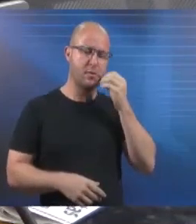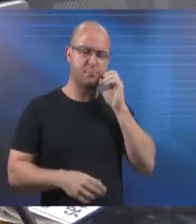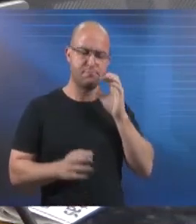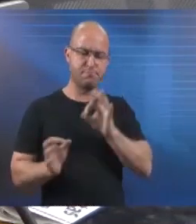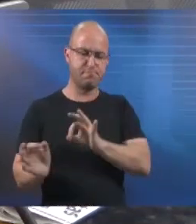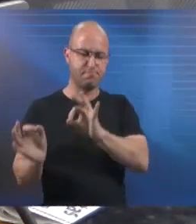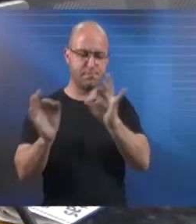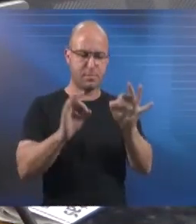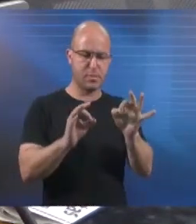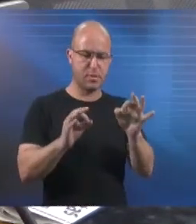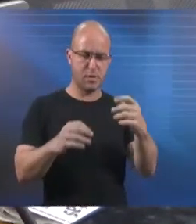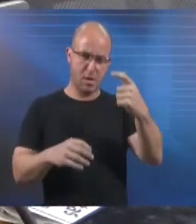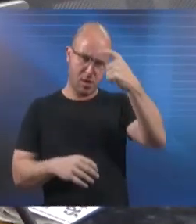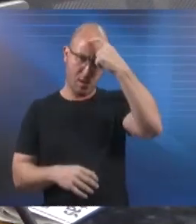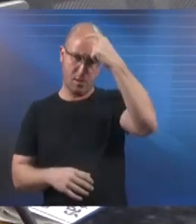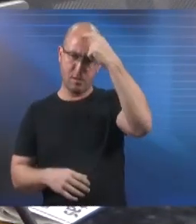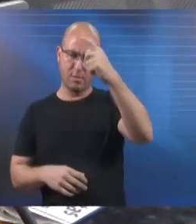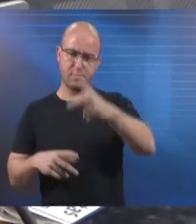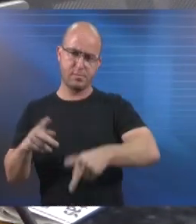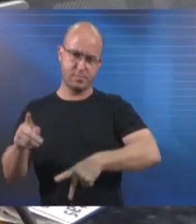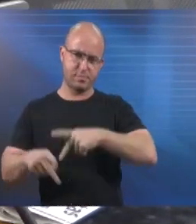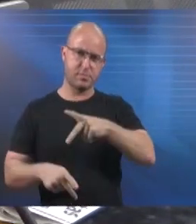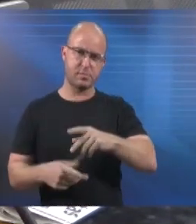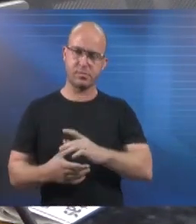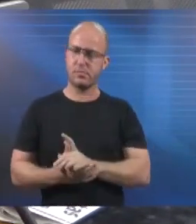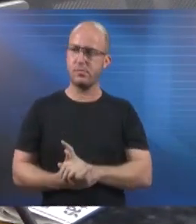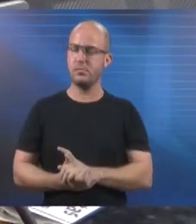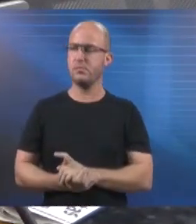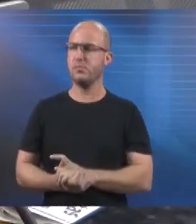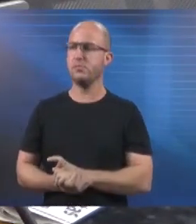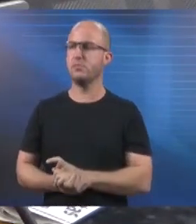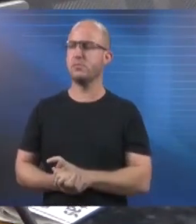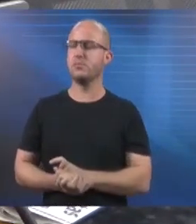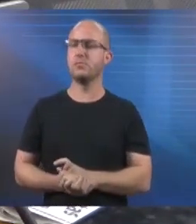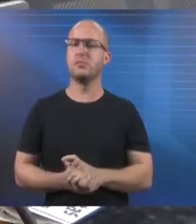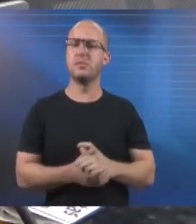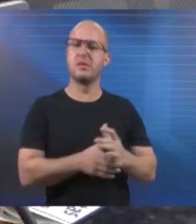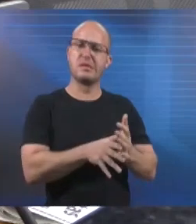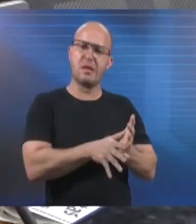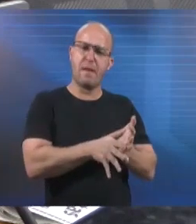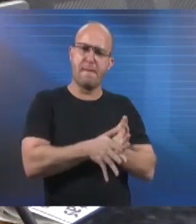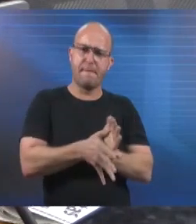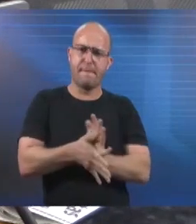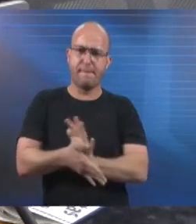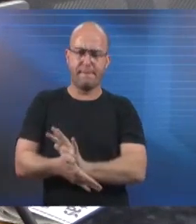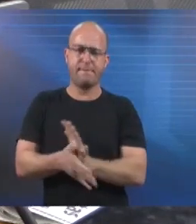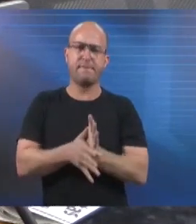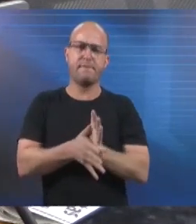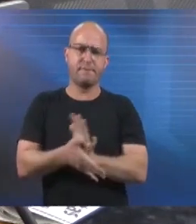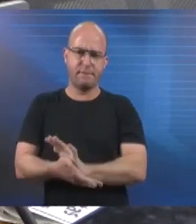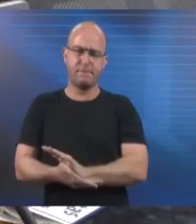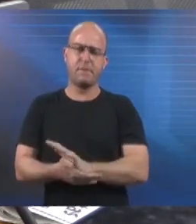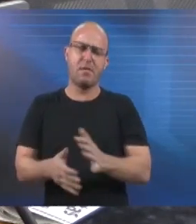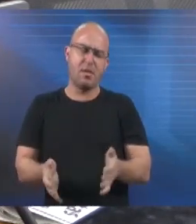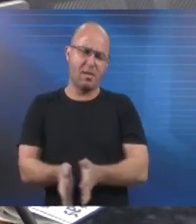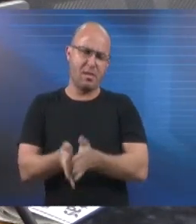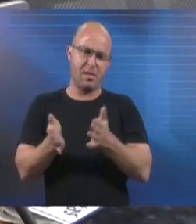qual é a mentalidade desse povo é destruir mas destruir